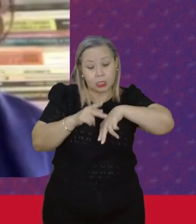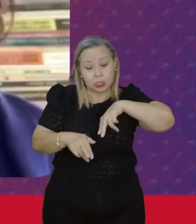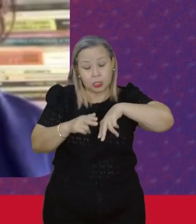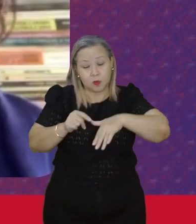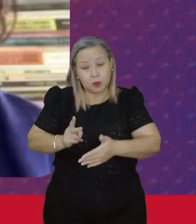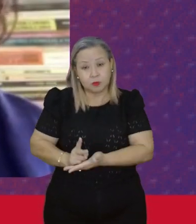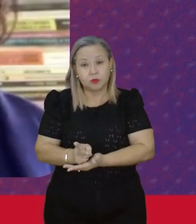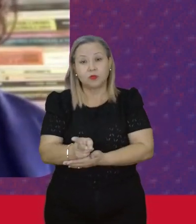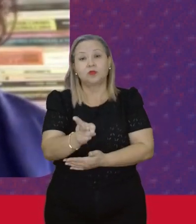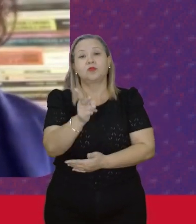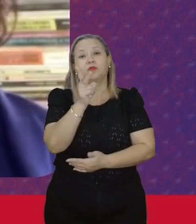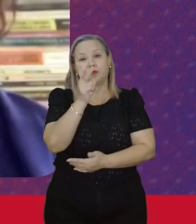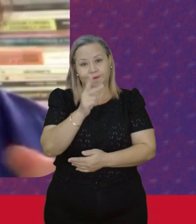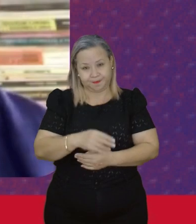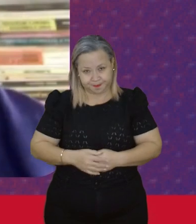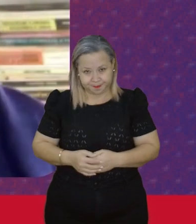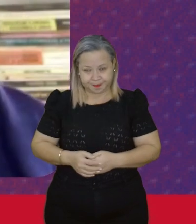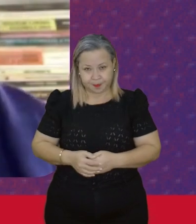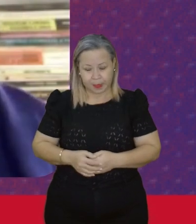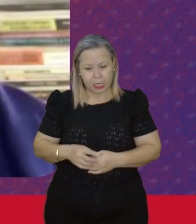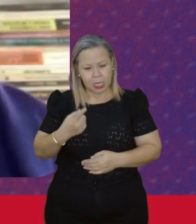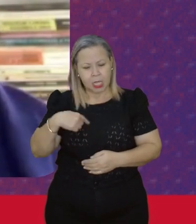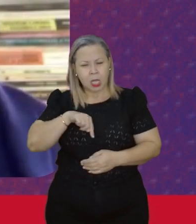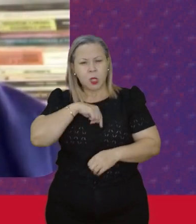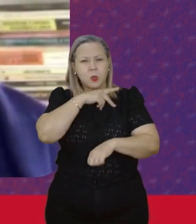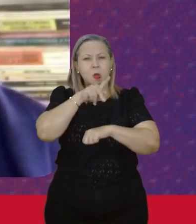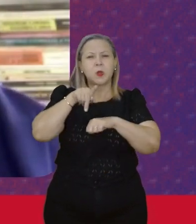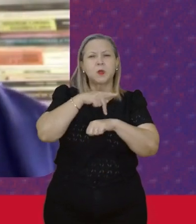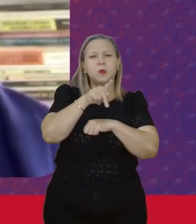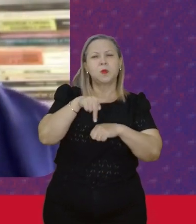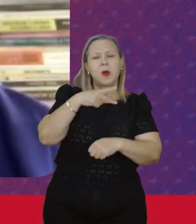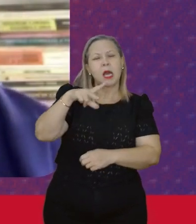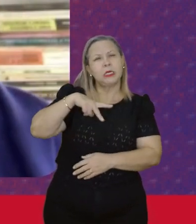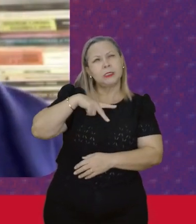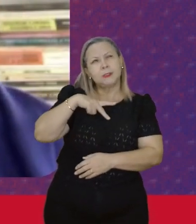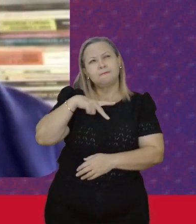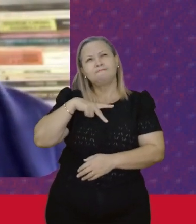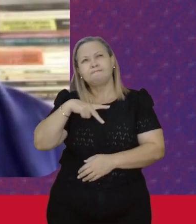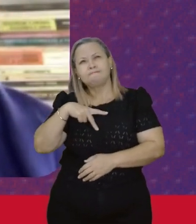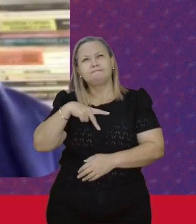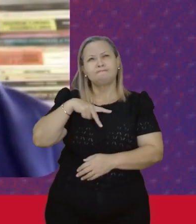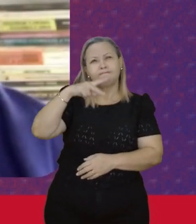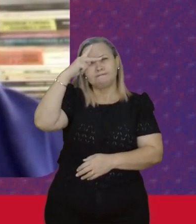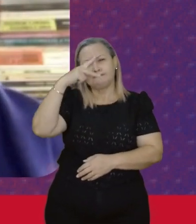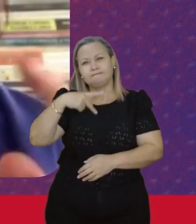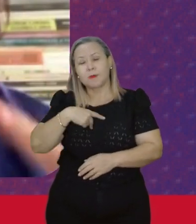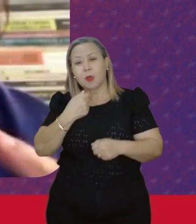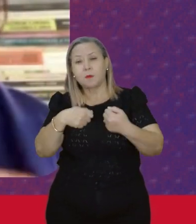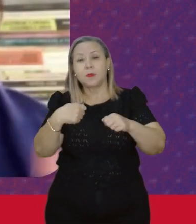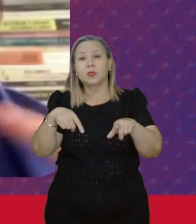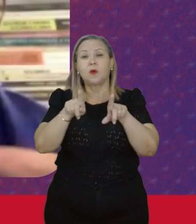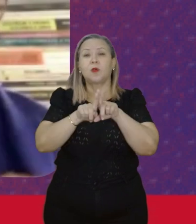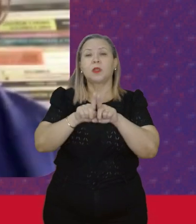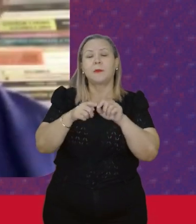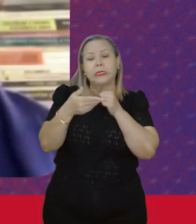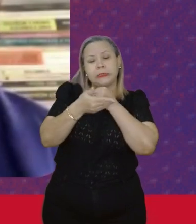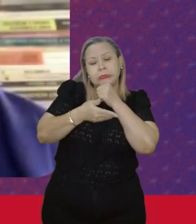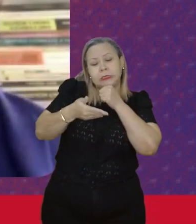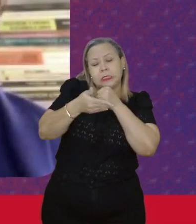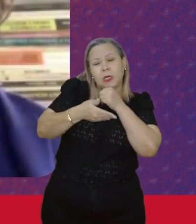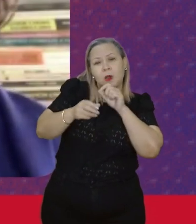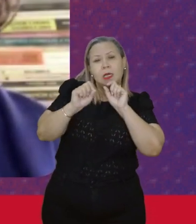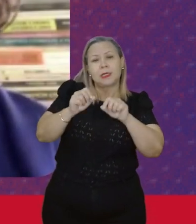manter. No nosso país em particular, precisou também e fundamentalmente